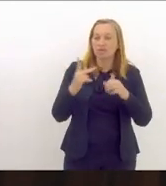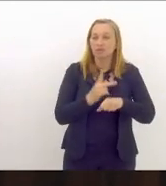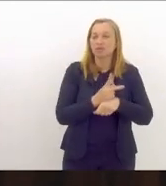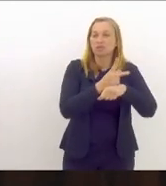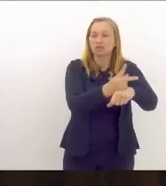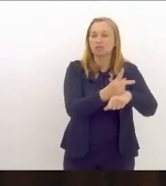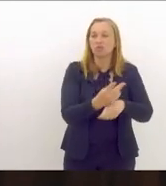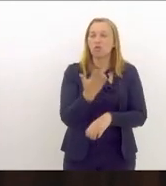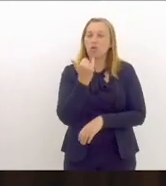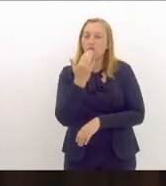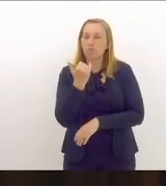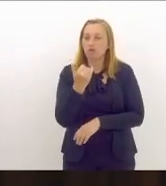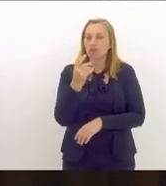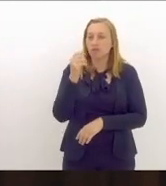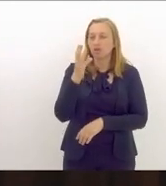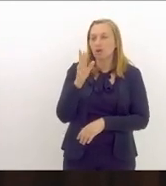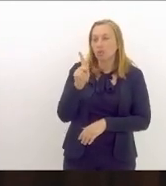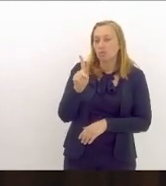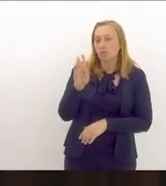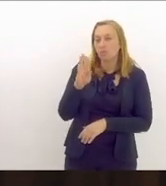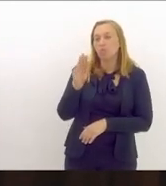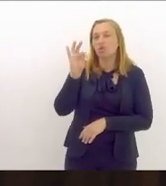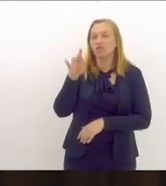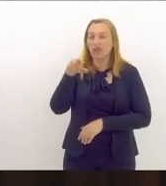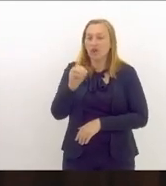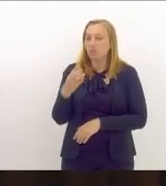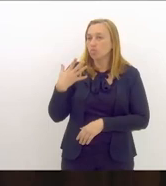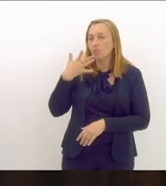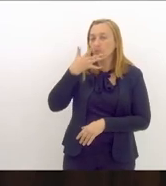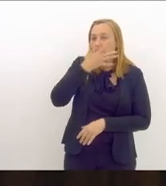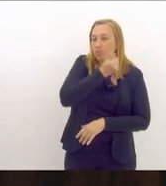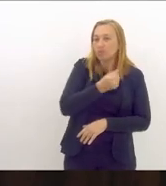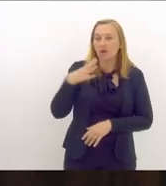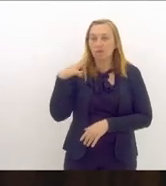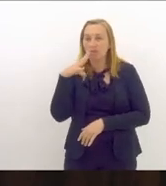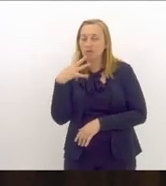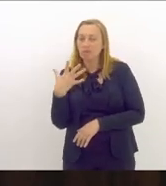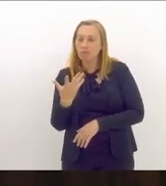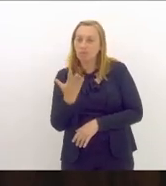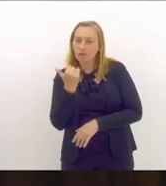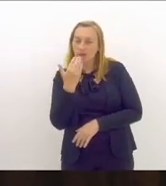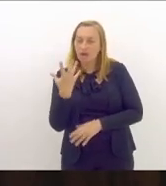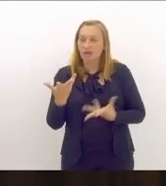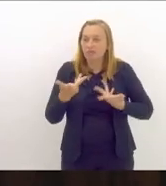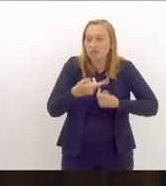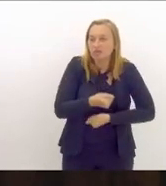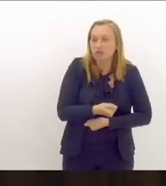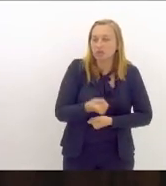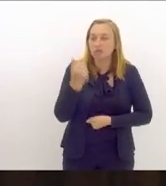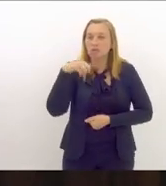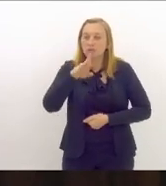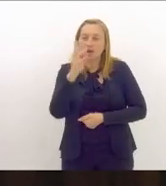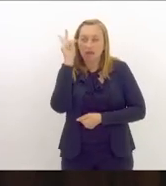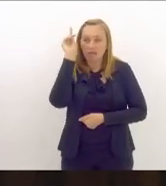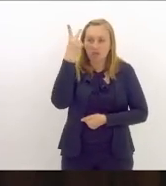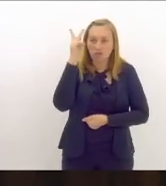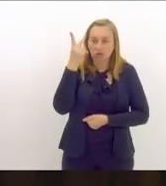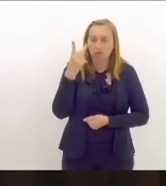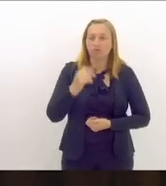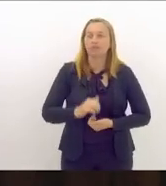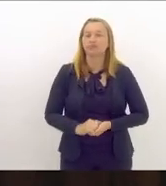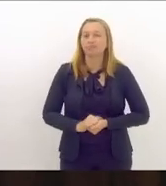de Boteco, com seus petiscos deliciosos, a história do bar se mescla com a atuação política de Omar